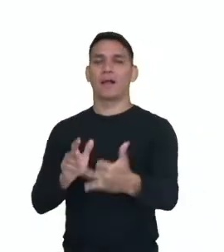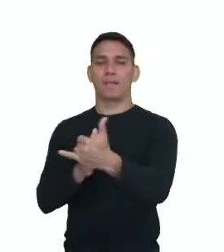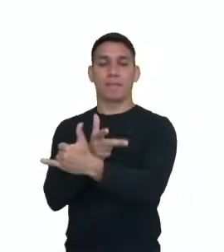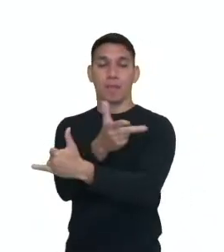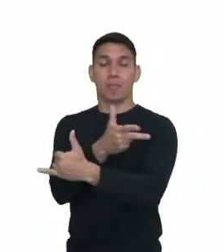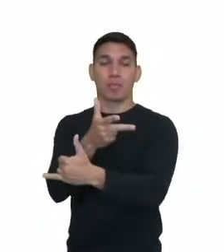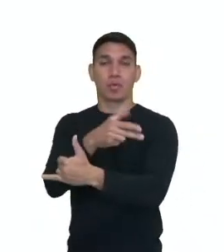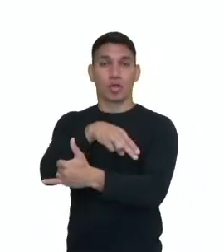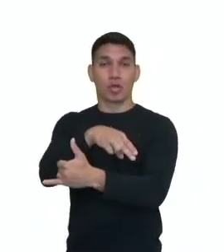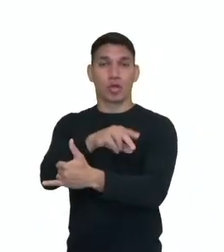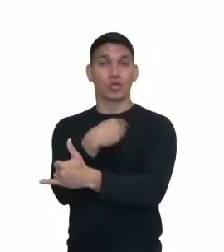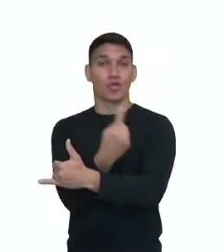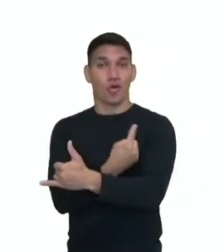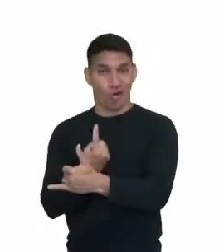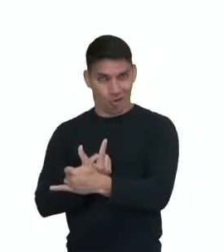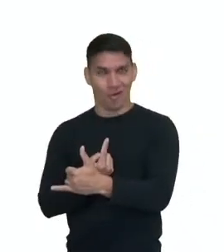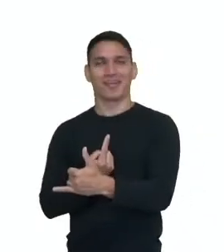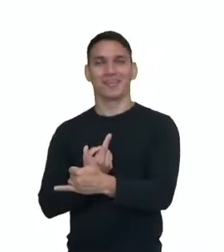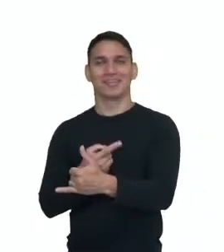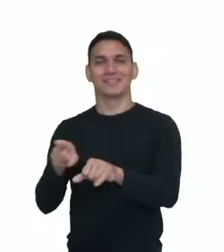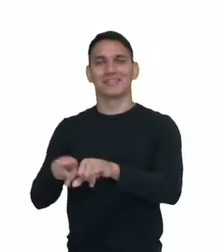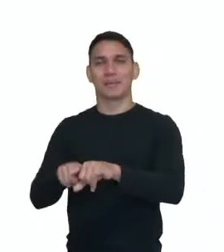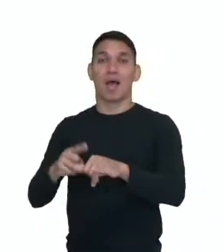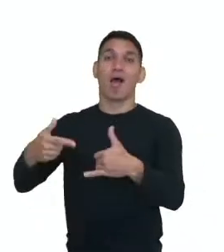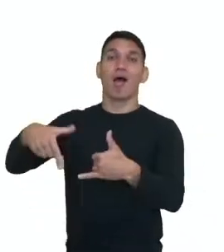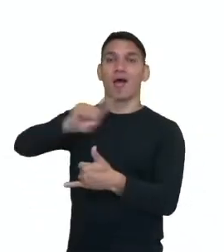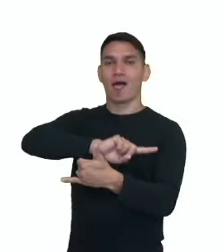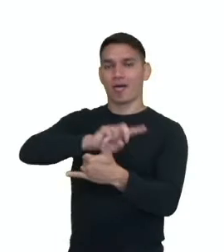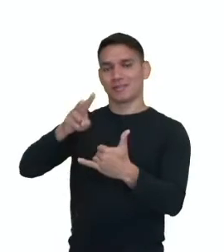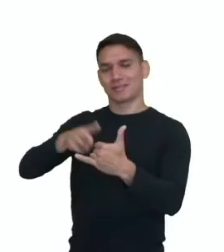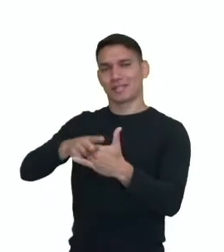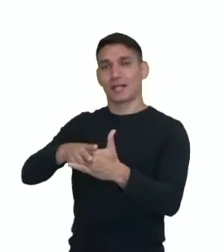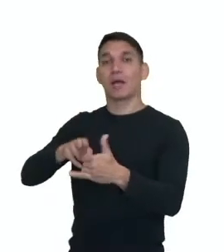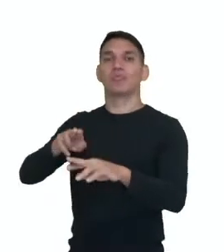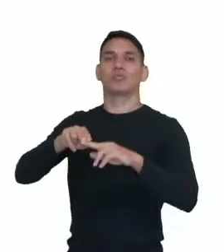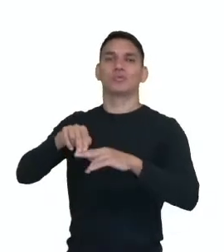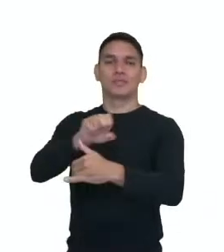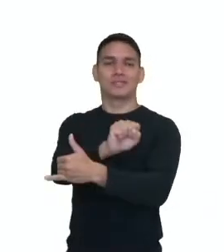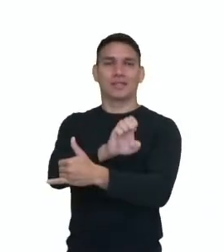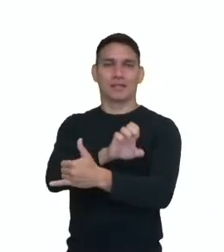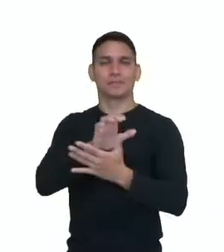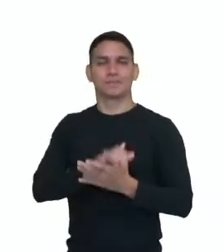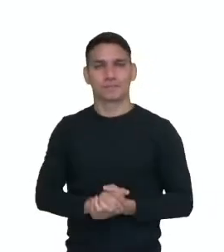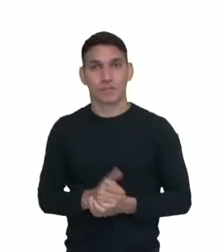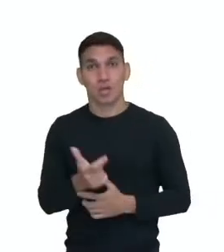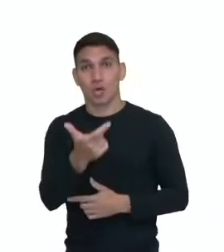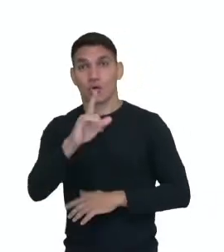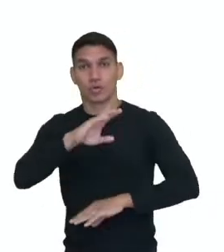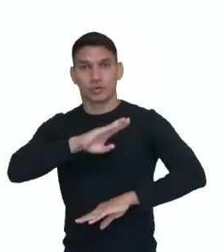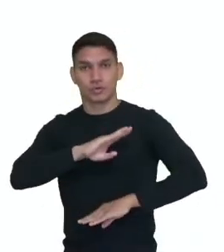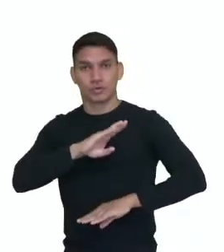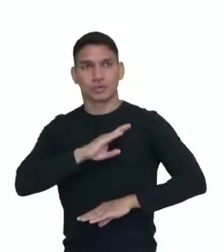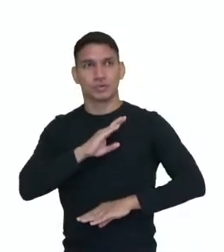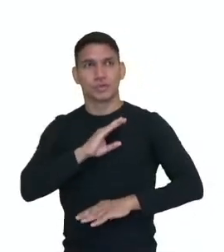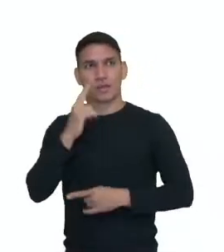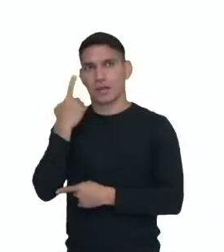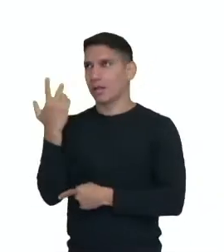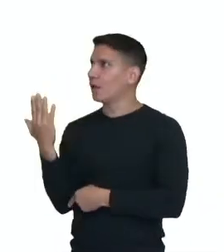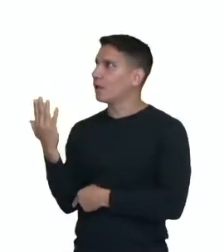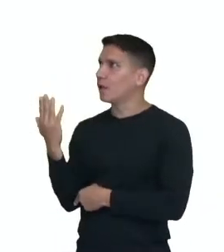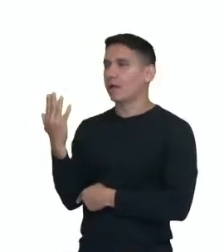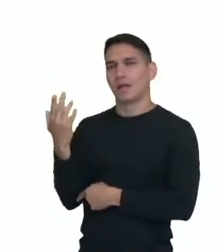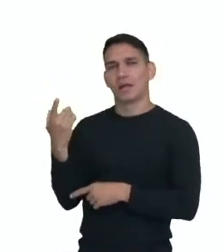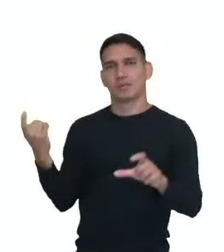o advérbio que fez o nos vir antes do verbo, que é o sempre. Outra situação, conjunção subordinativa,